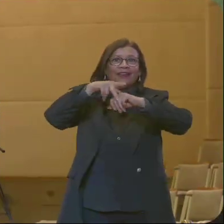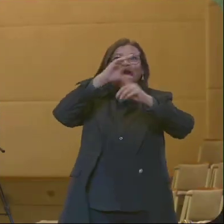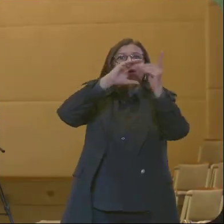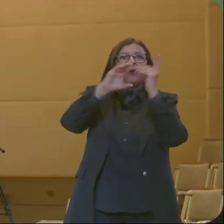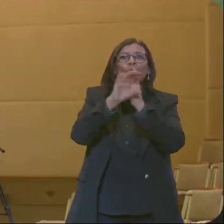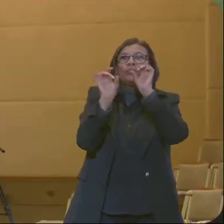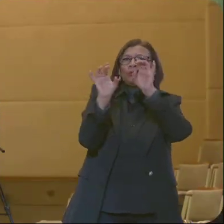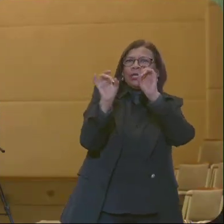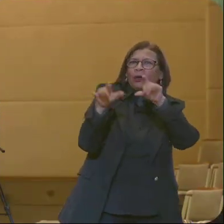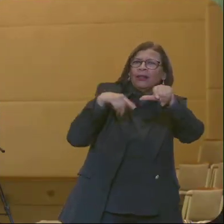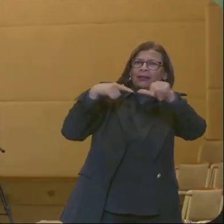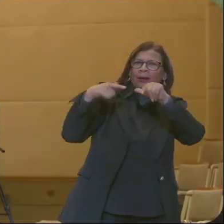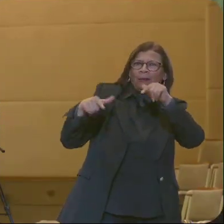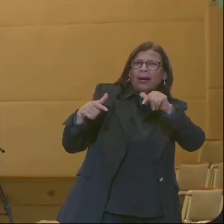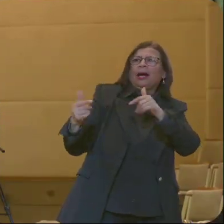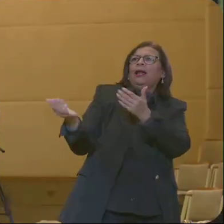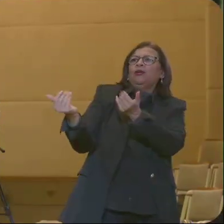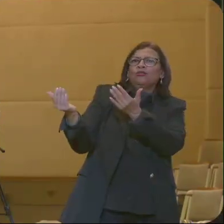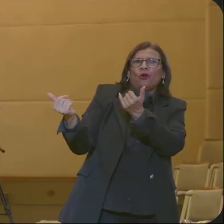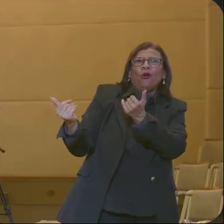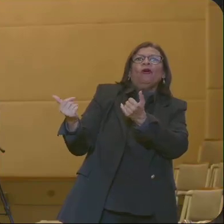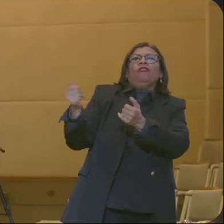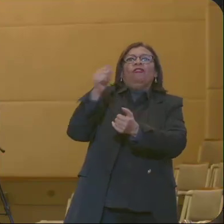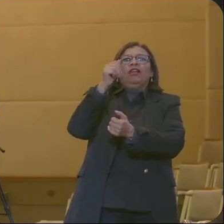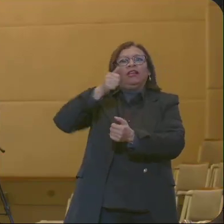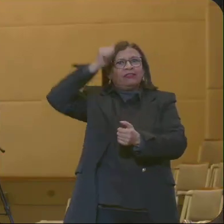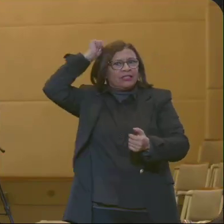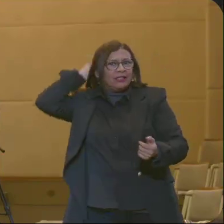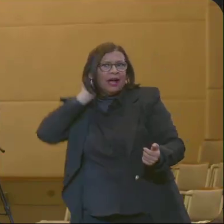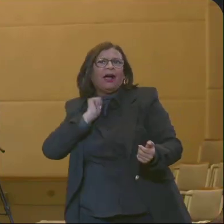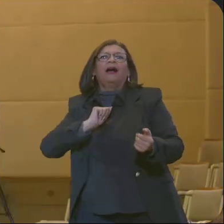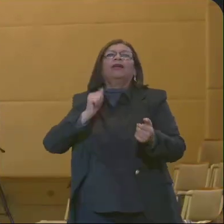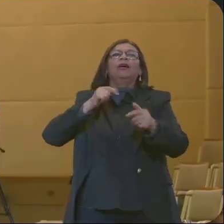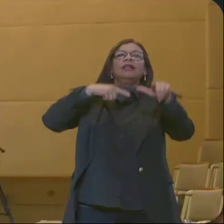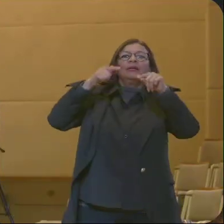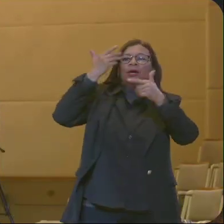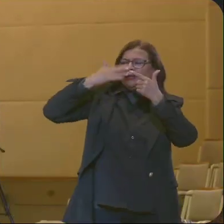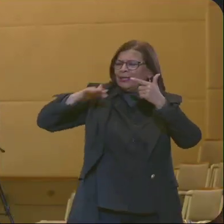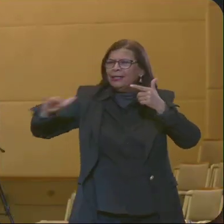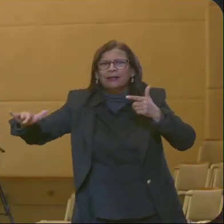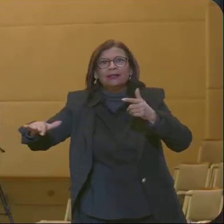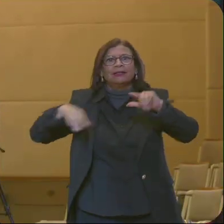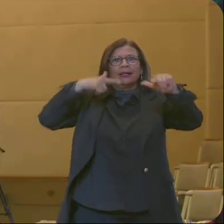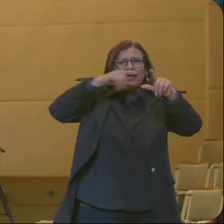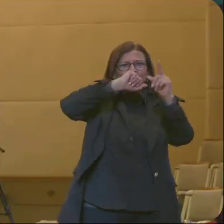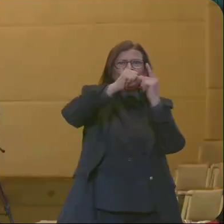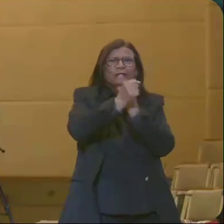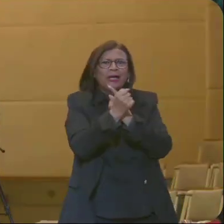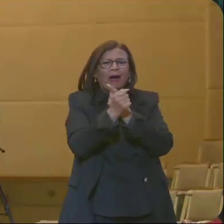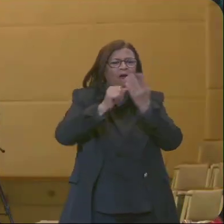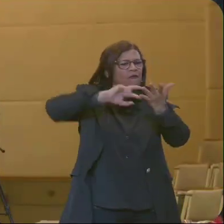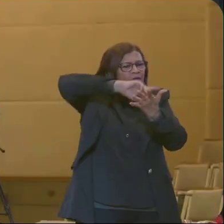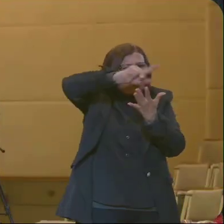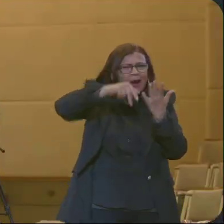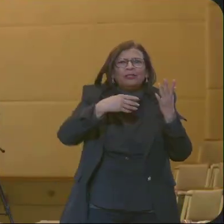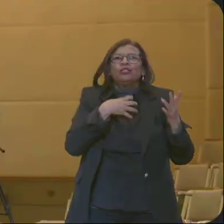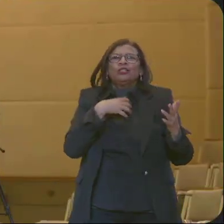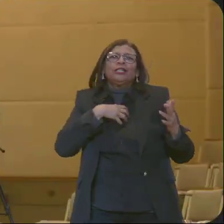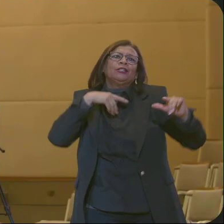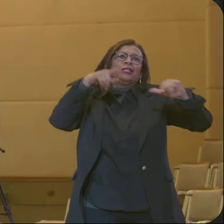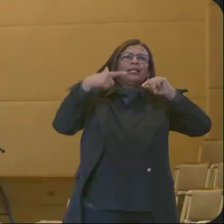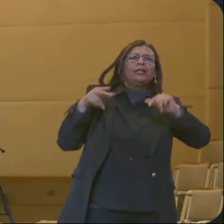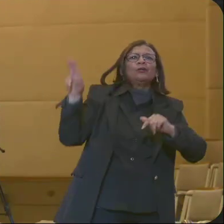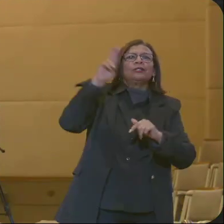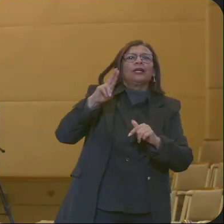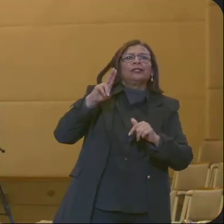com universitários, trabalho com crianças, ação social, tantas formas diferentes de você ser usado por Deus e alcançar